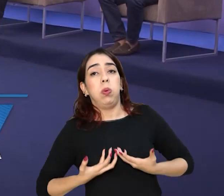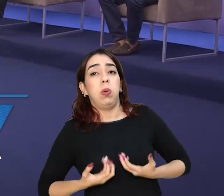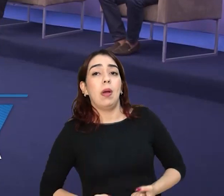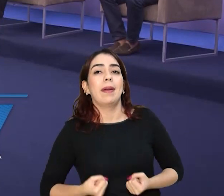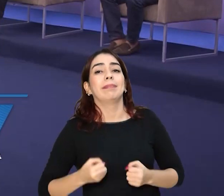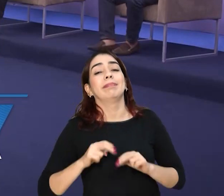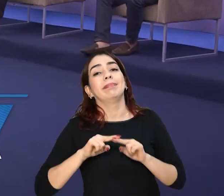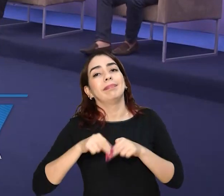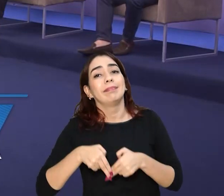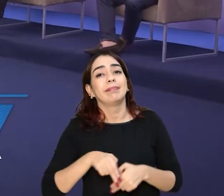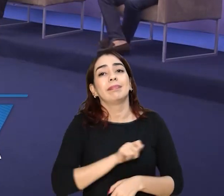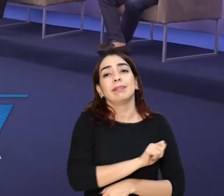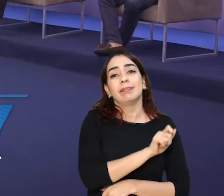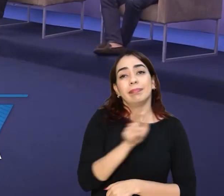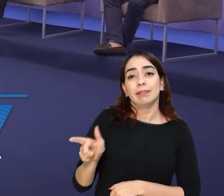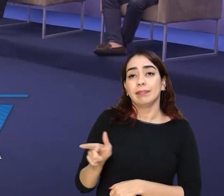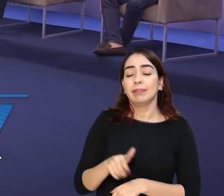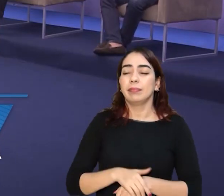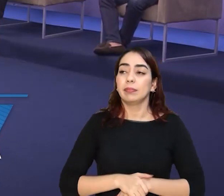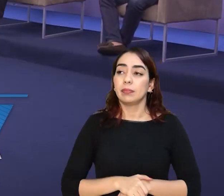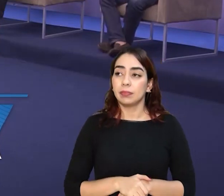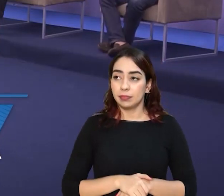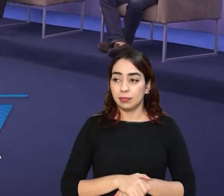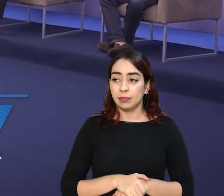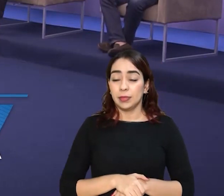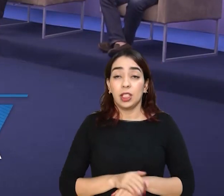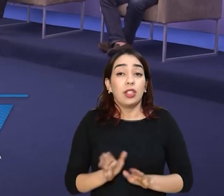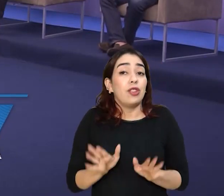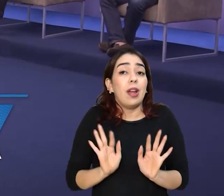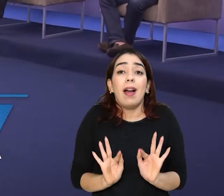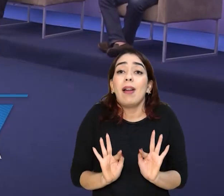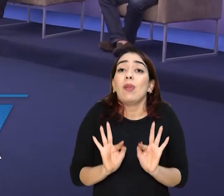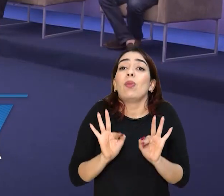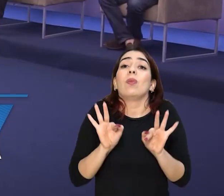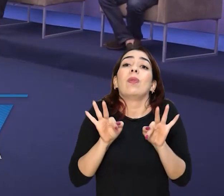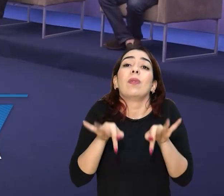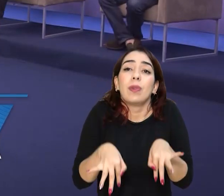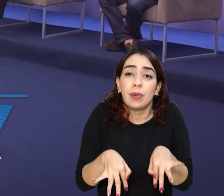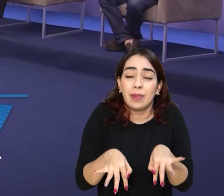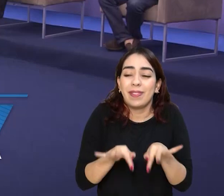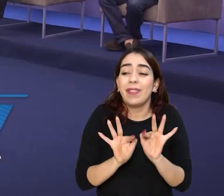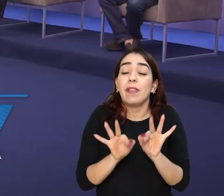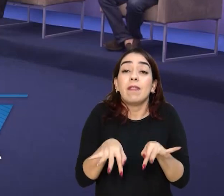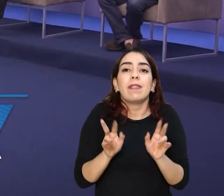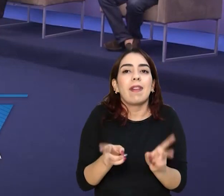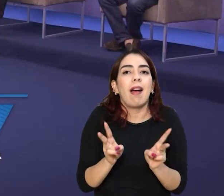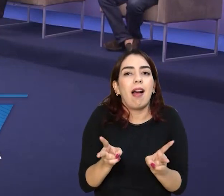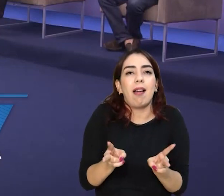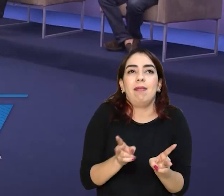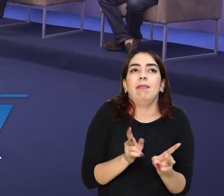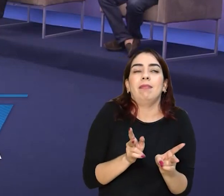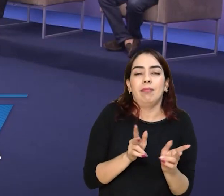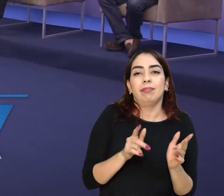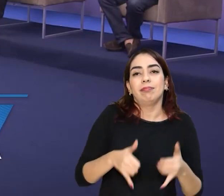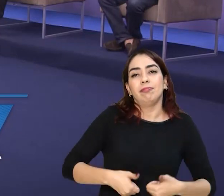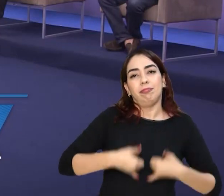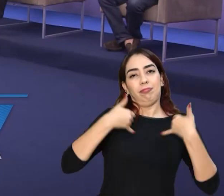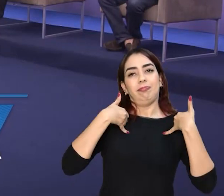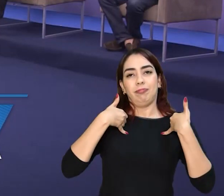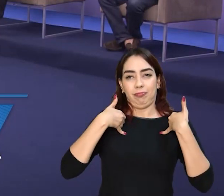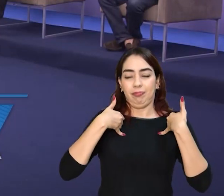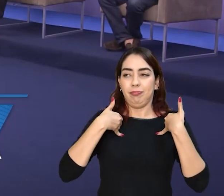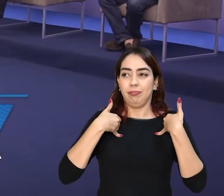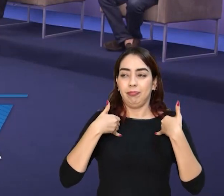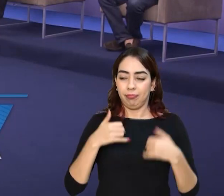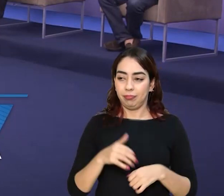Ele decide no final. Ter uma novidade, ele decide no final que o time está voando. O time está voando. Há 11 jogos ele não perde em